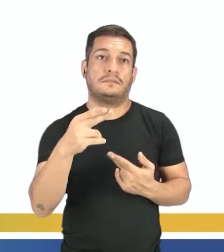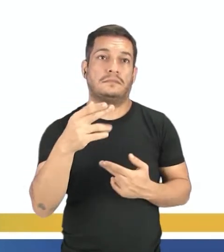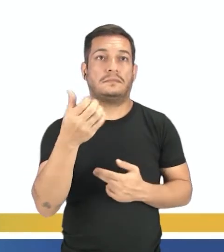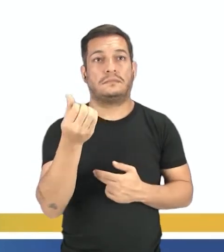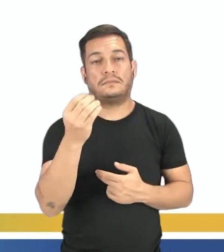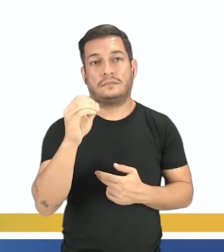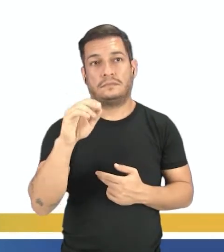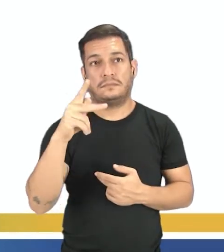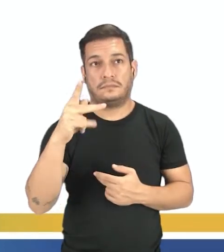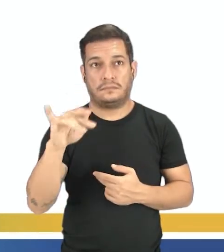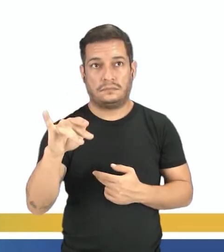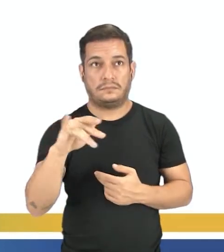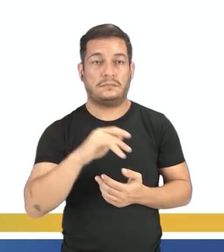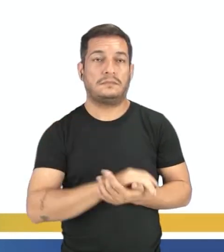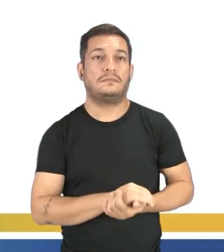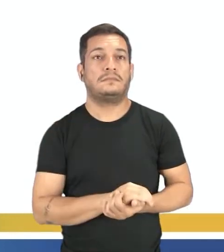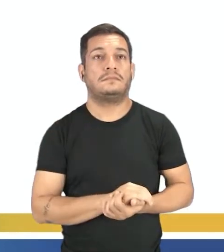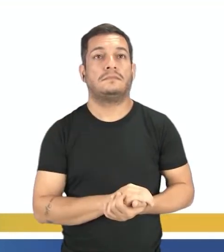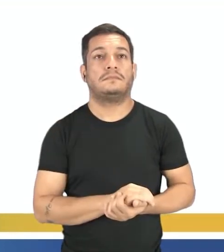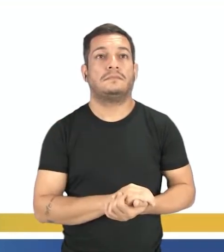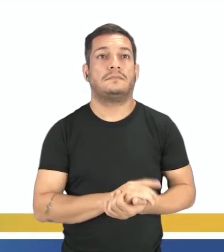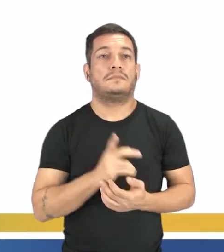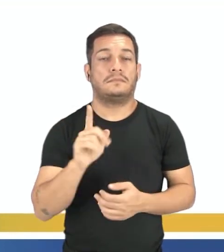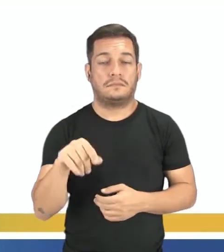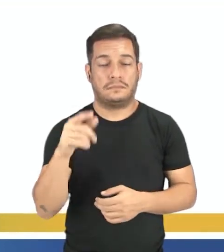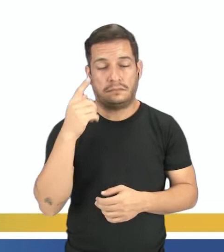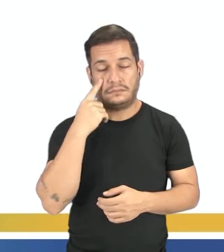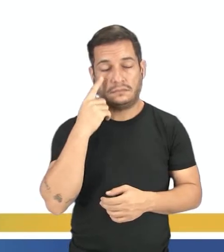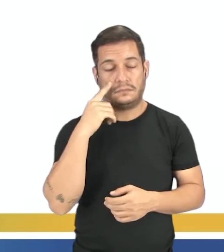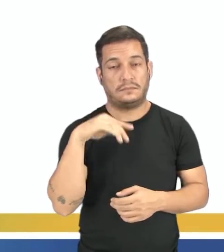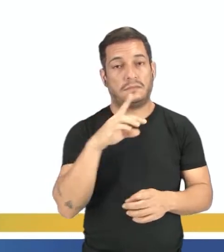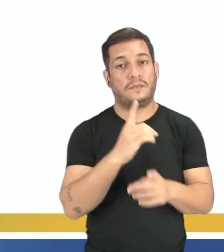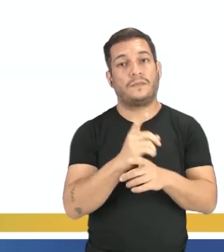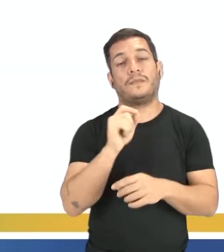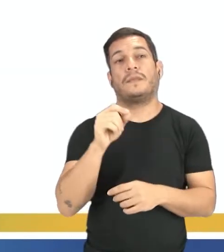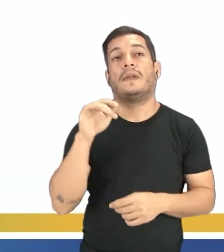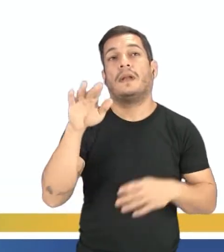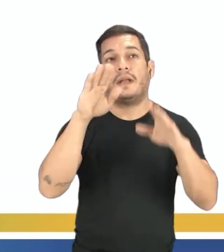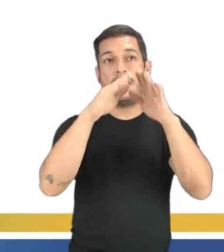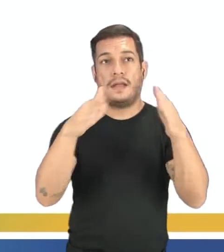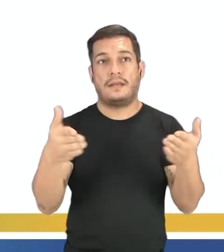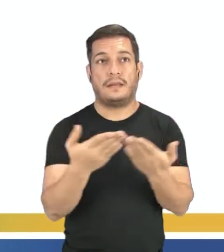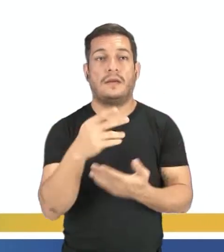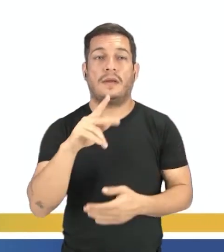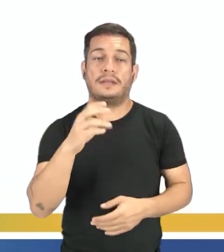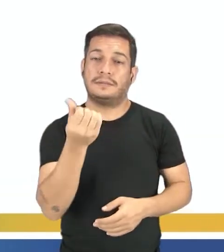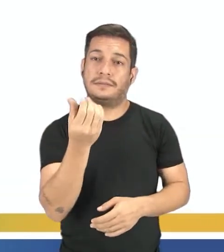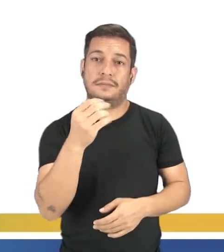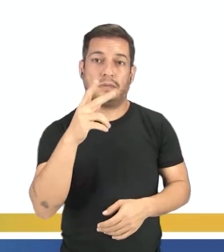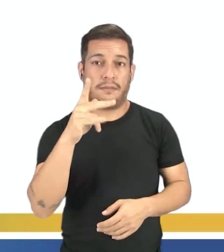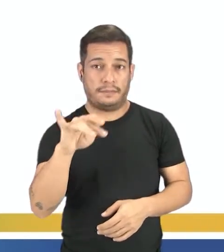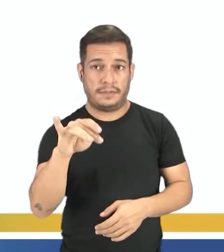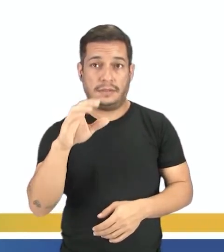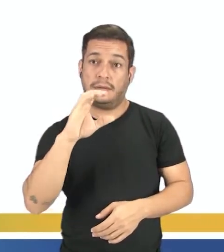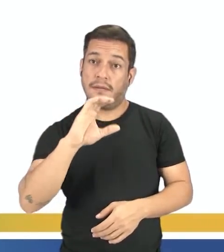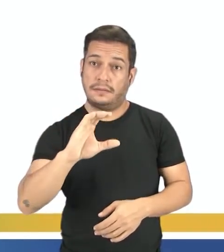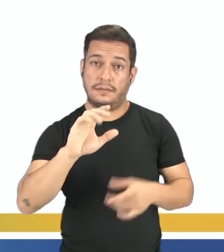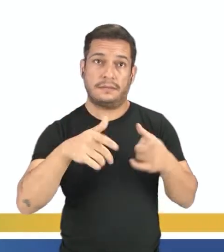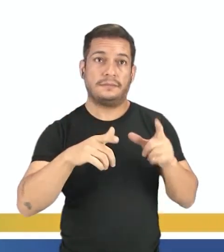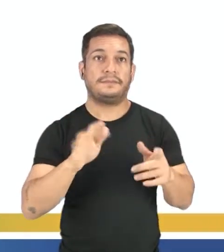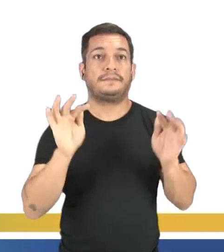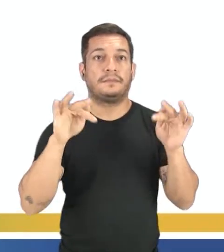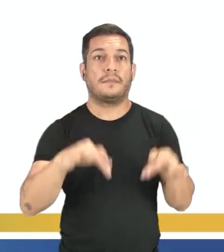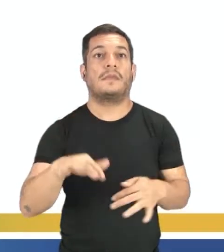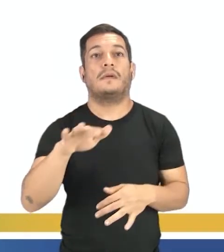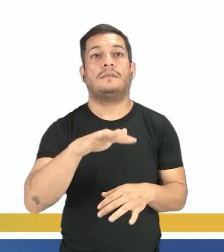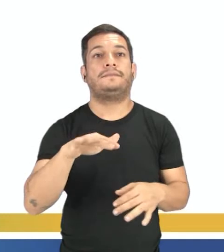60 π. Ou seja, a nossa encontrada aqui, a área lateral, foi 60 π. Letra C, por fim,